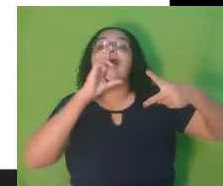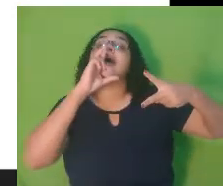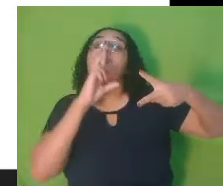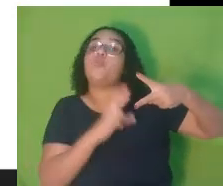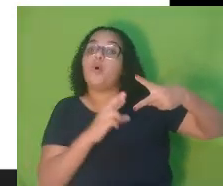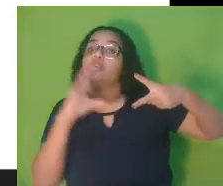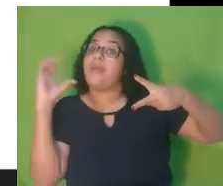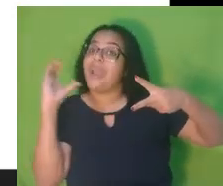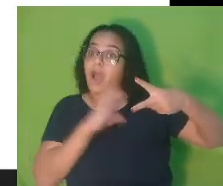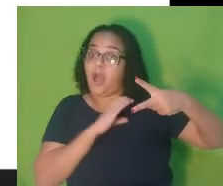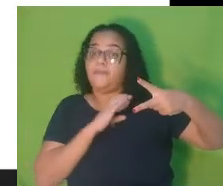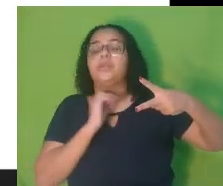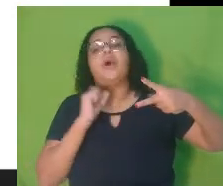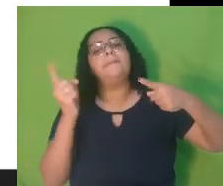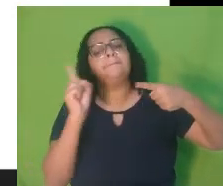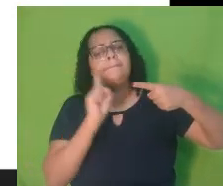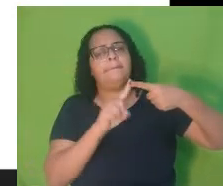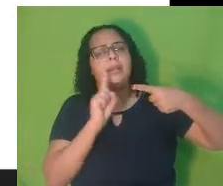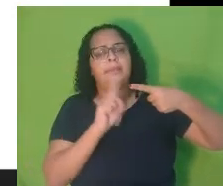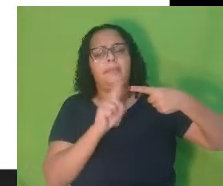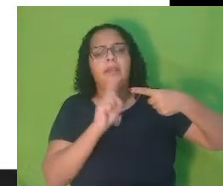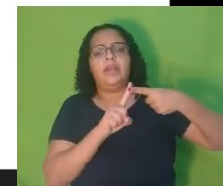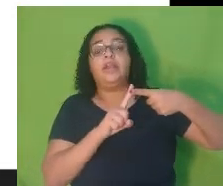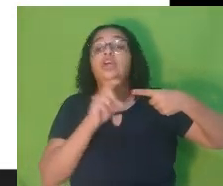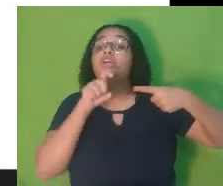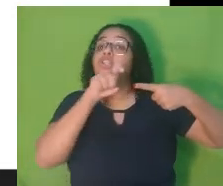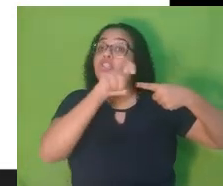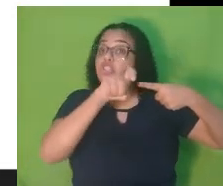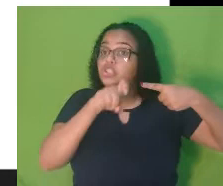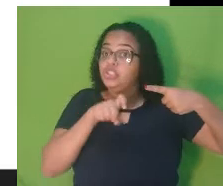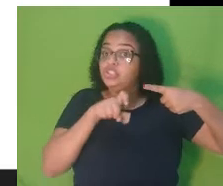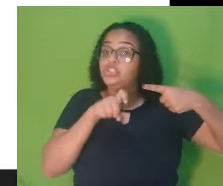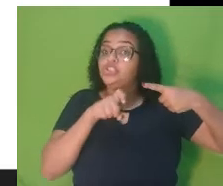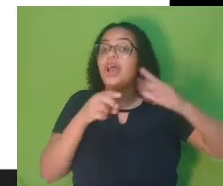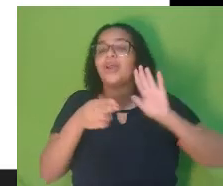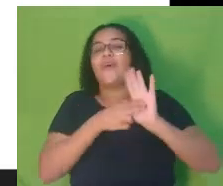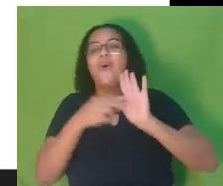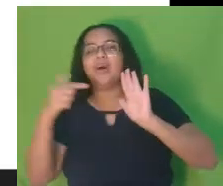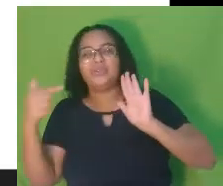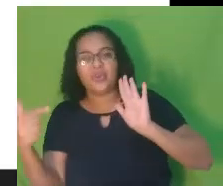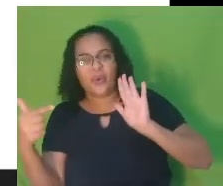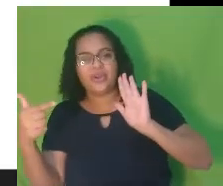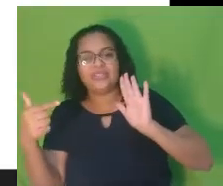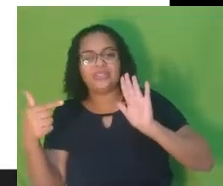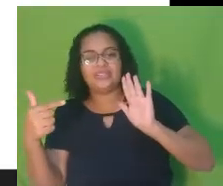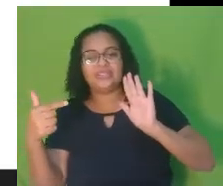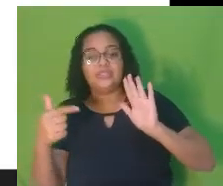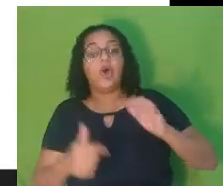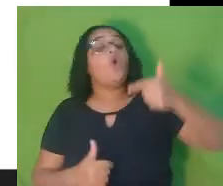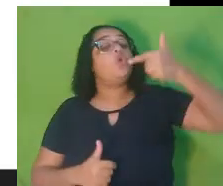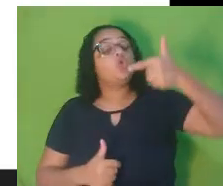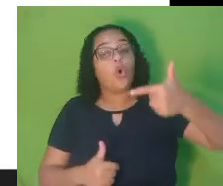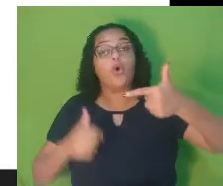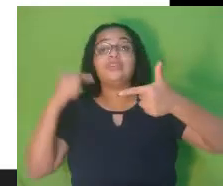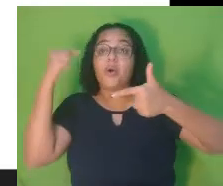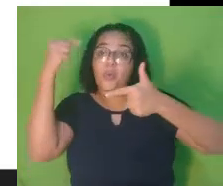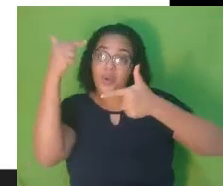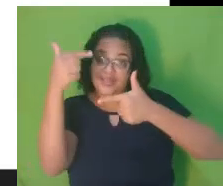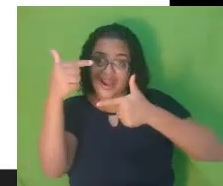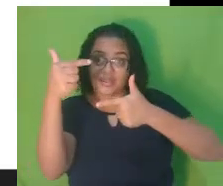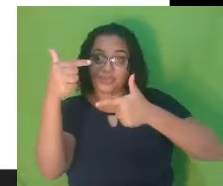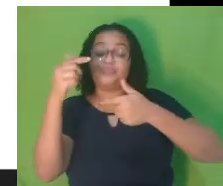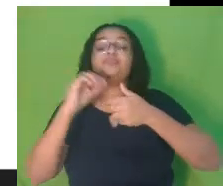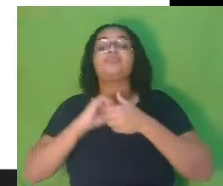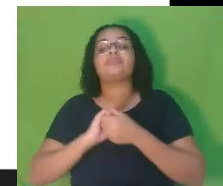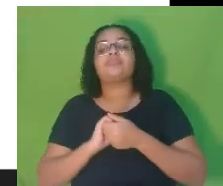bem imediatas. A primeira é x igual a 2, visto que 2 ao quadrado é igual